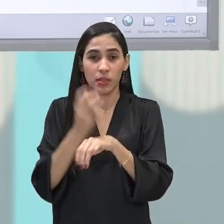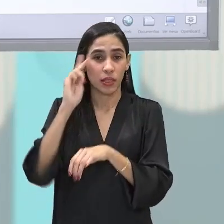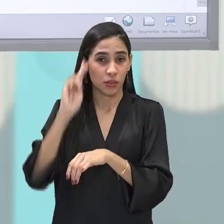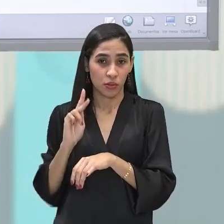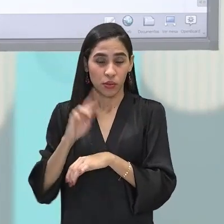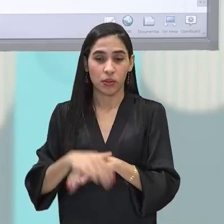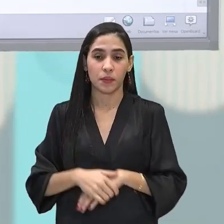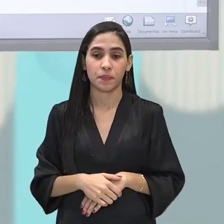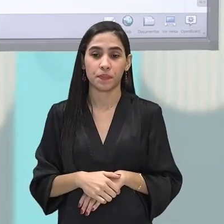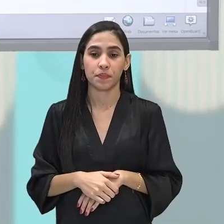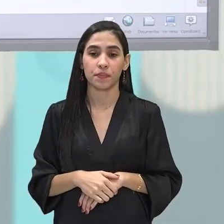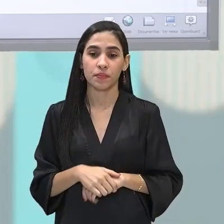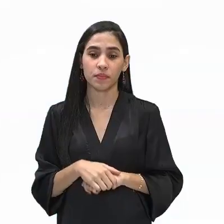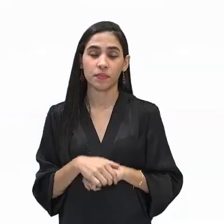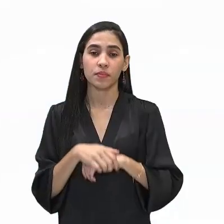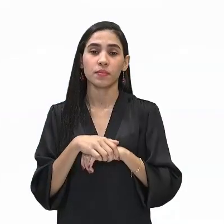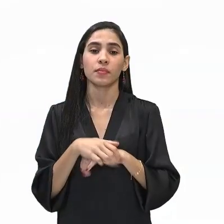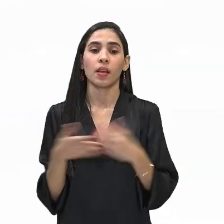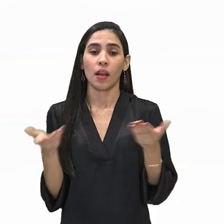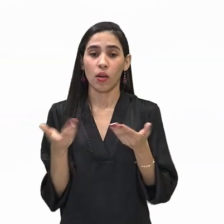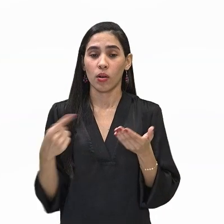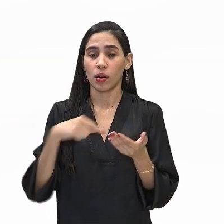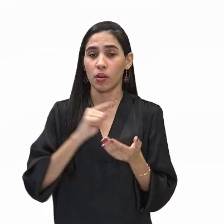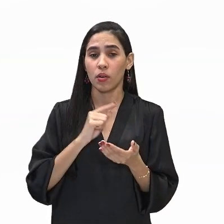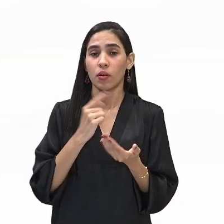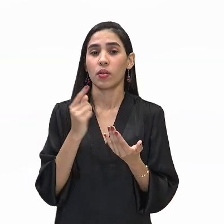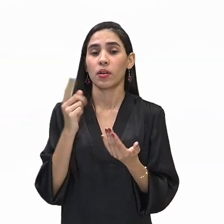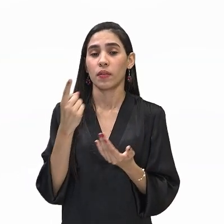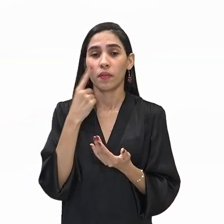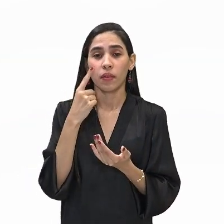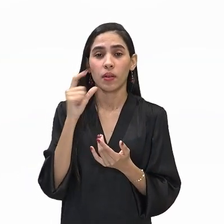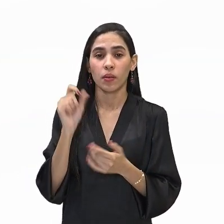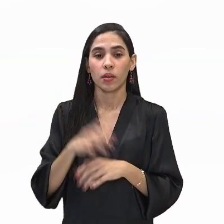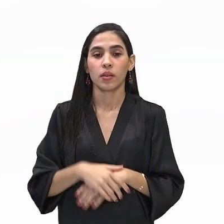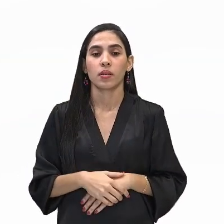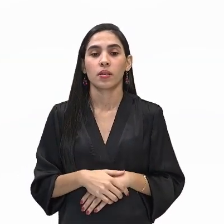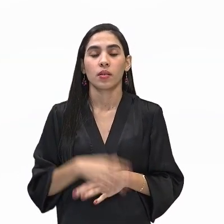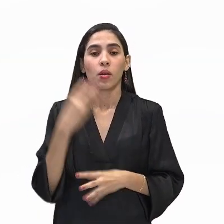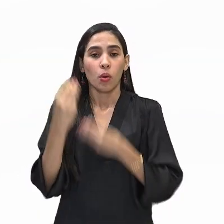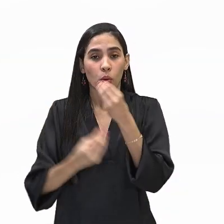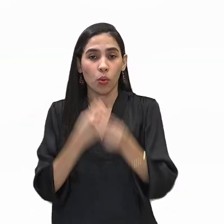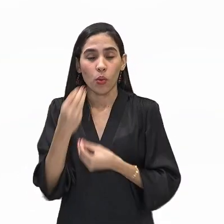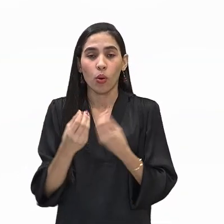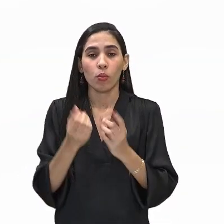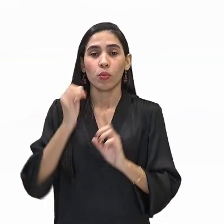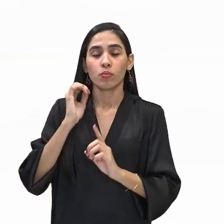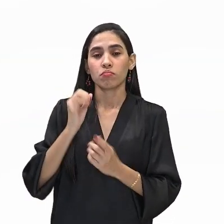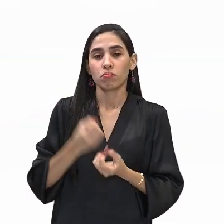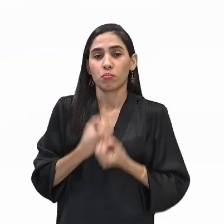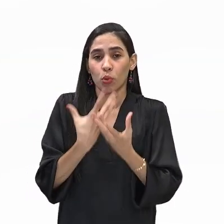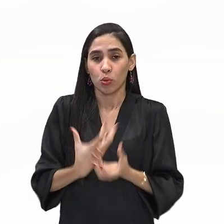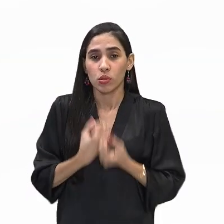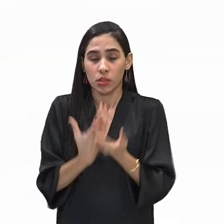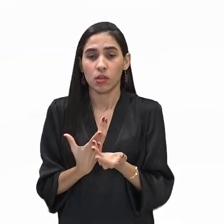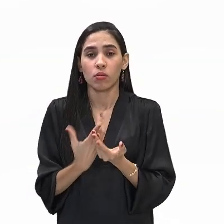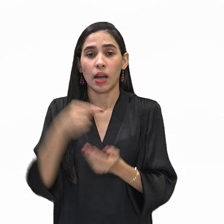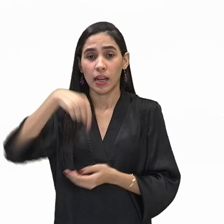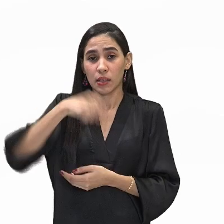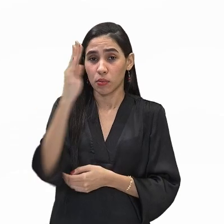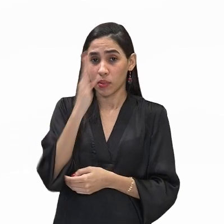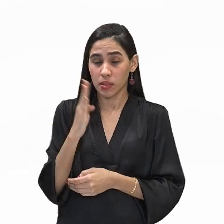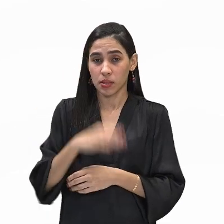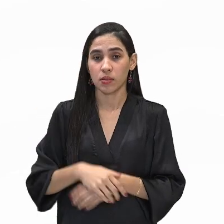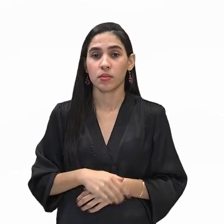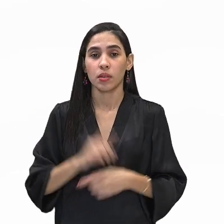Seguindo, então, vamos observar agora como foi a produção poética no Brasil. Então,